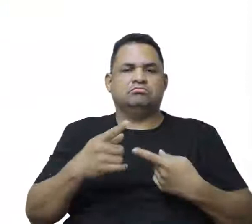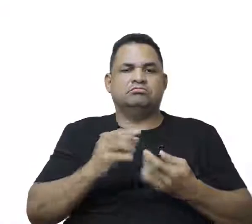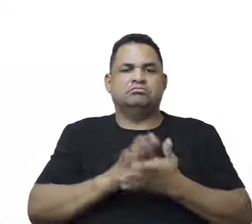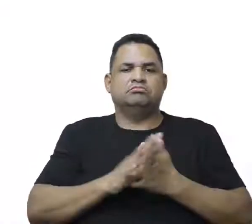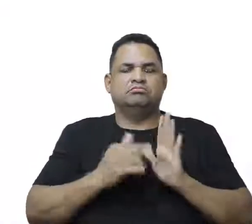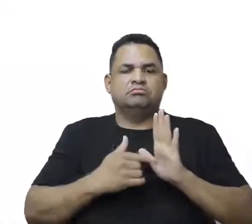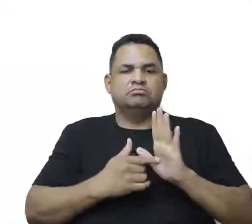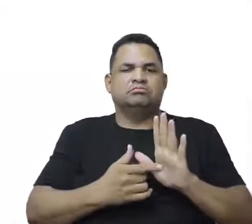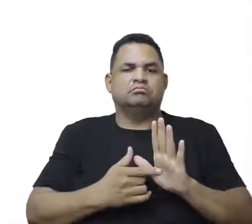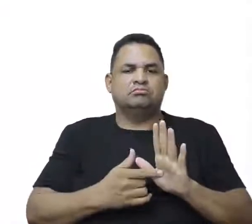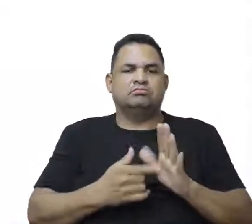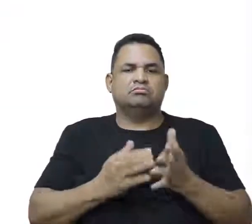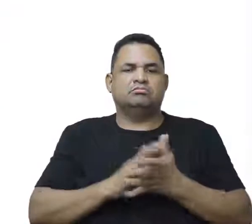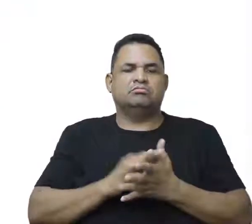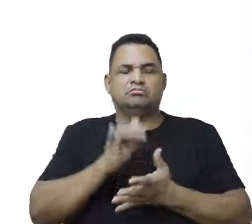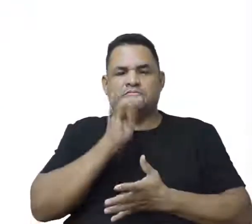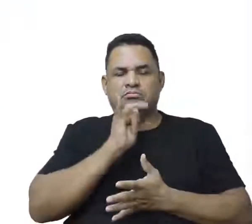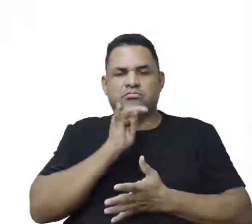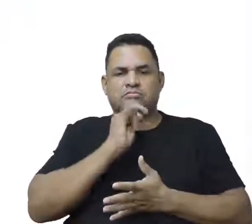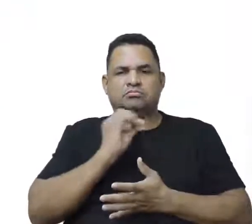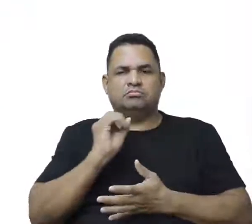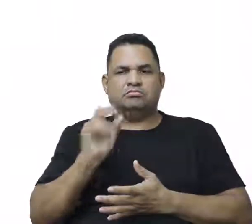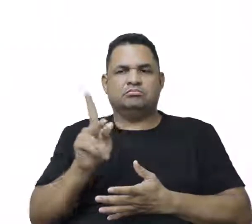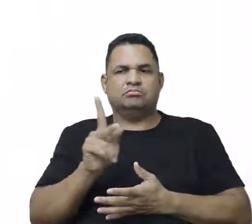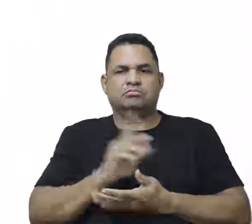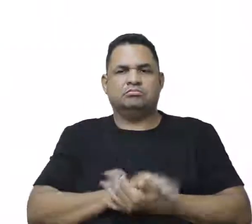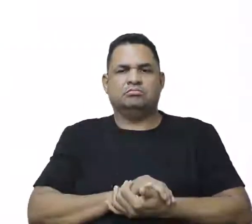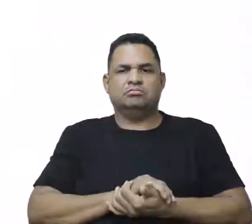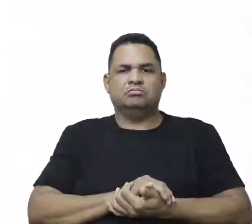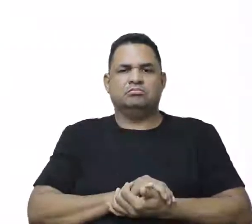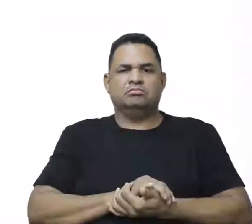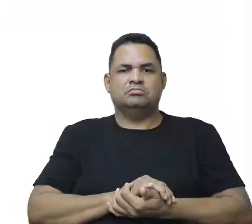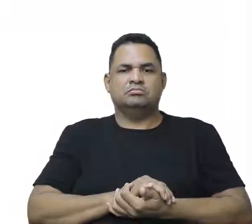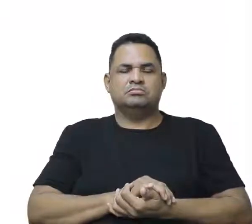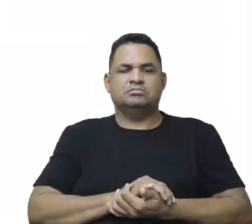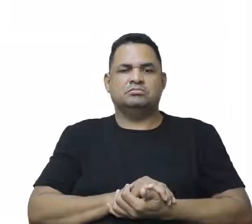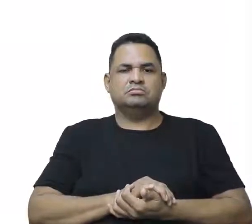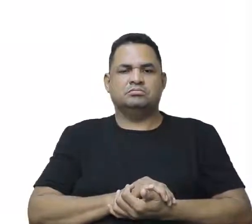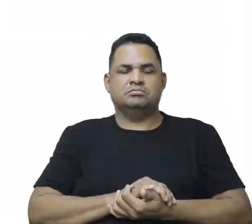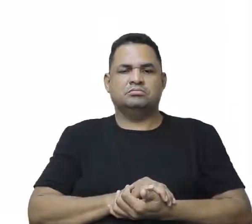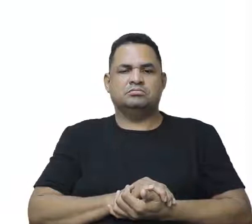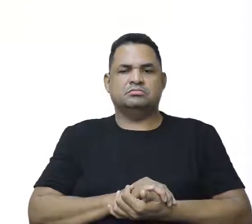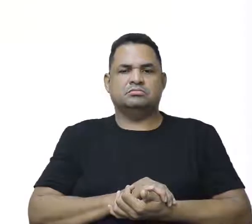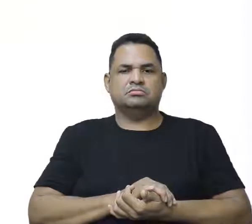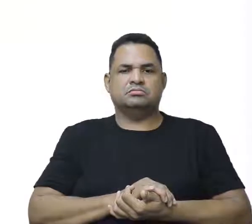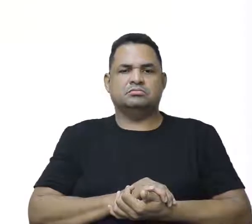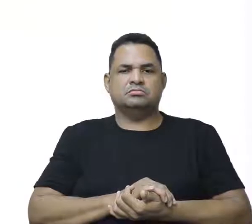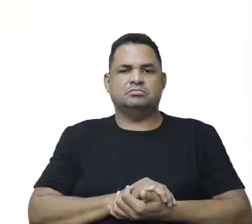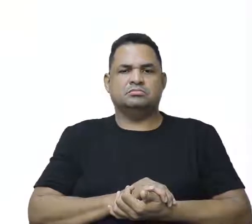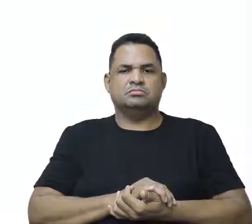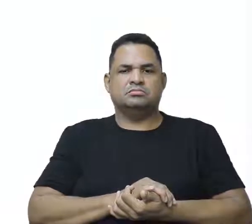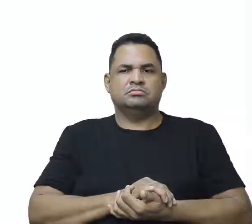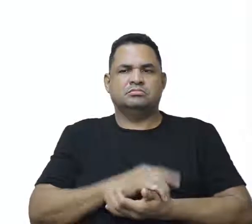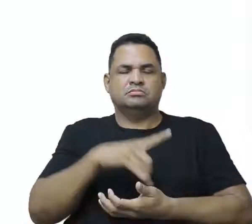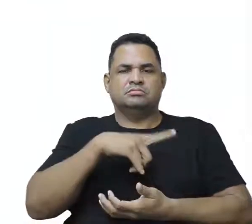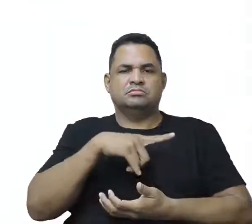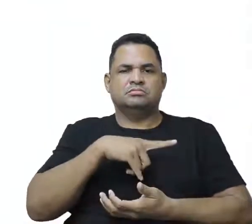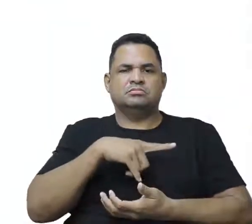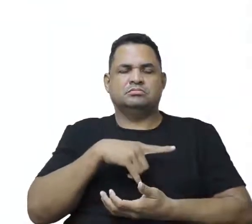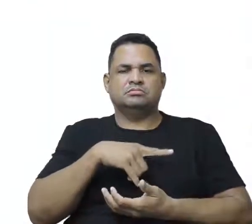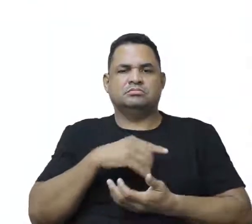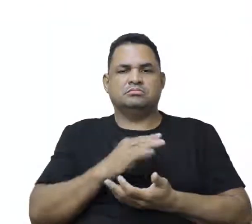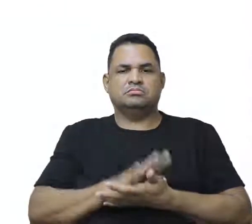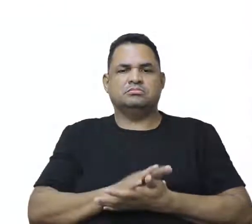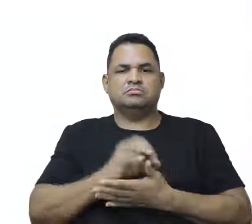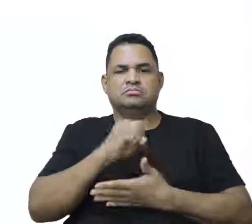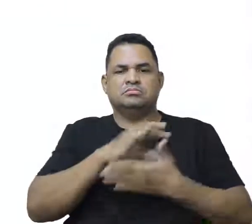vai mostrar para vocês exemplos, ok? Então, fica comigo aí, sem piscar, vamos lá. Então, a gente tem aqui, geralmente